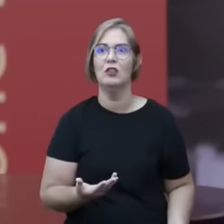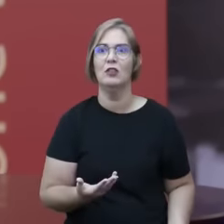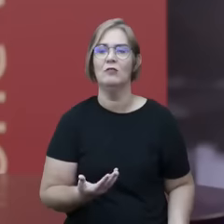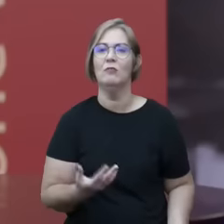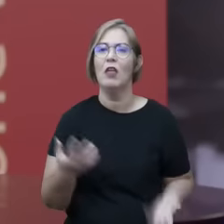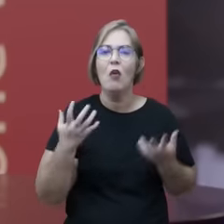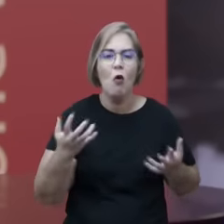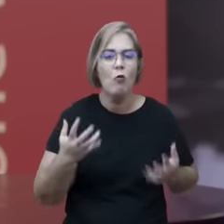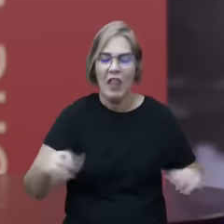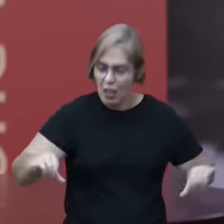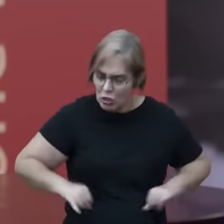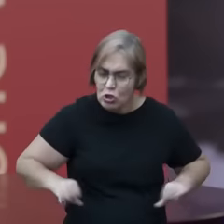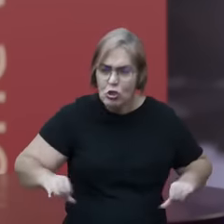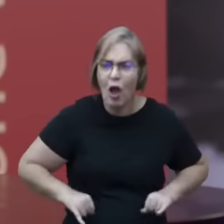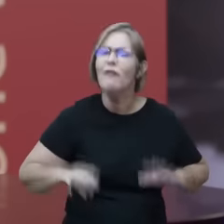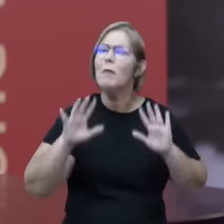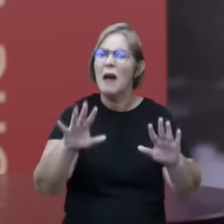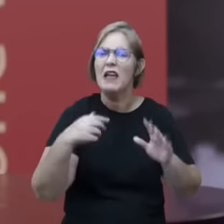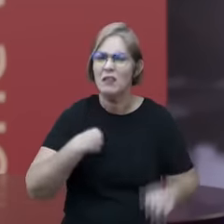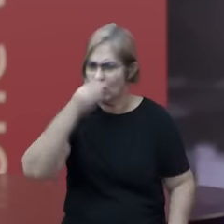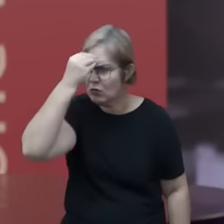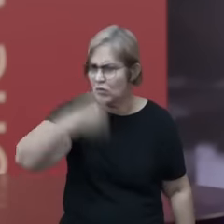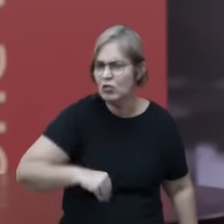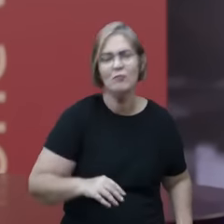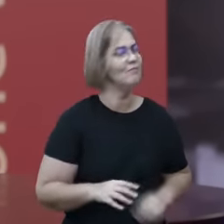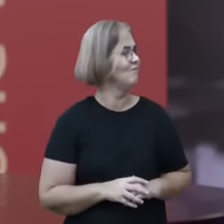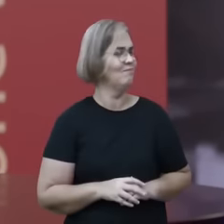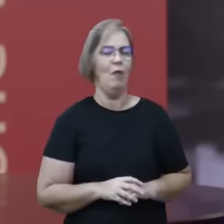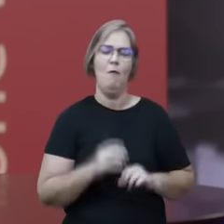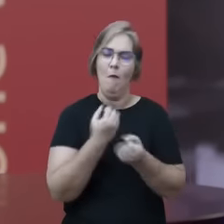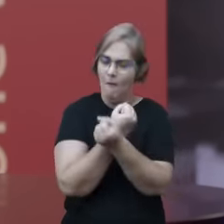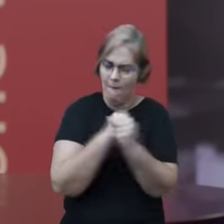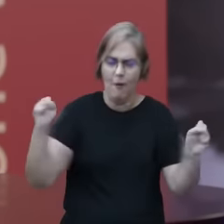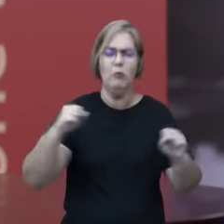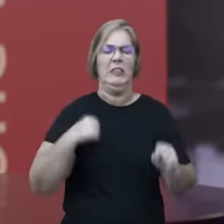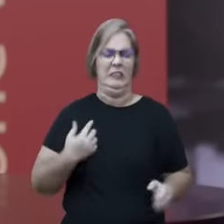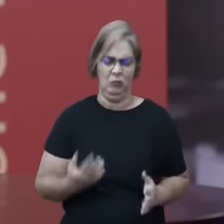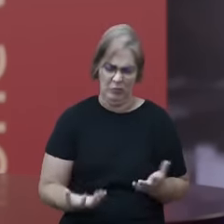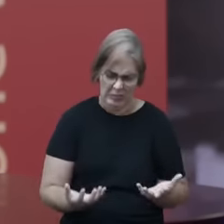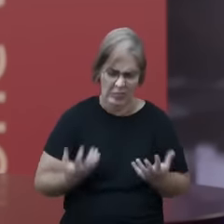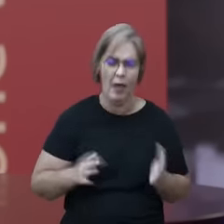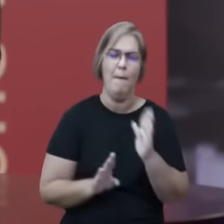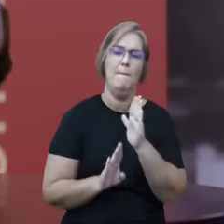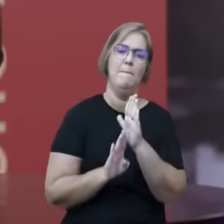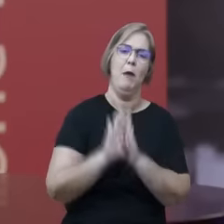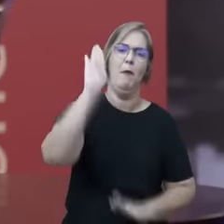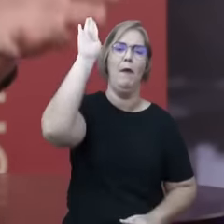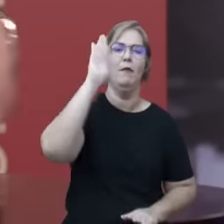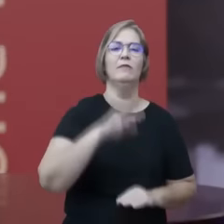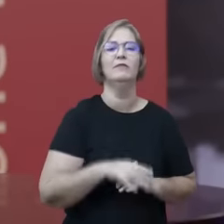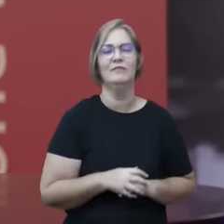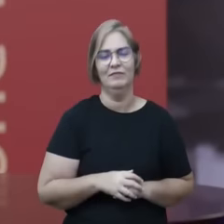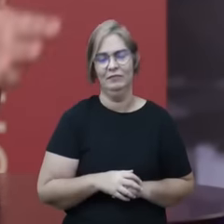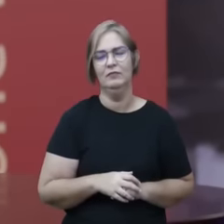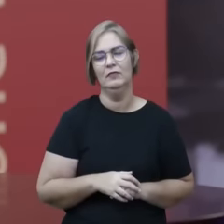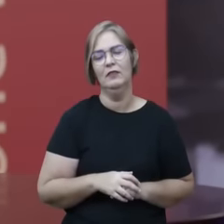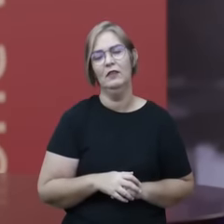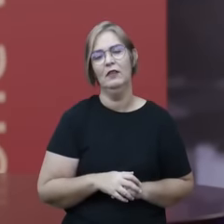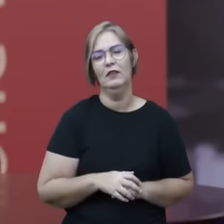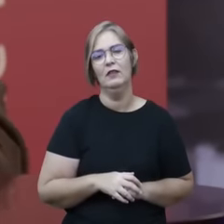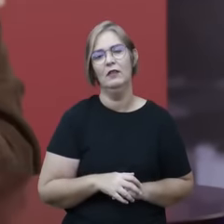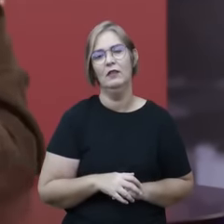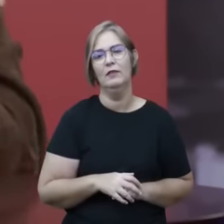apelo, mesmo no absurdo, né? Isso é a verdadeira revolta. Não é a revolta como apatia, nem a revolta como,